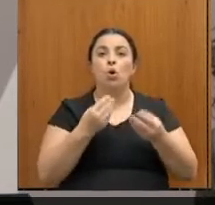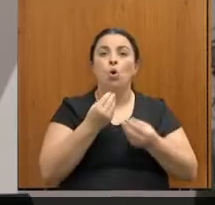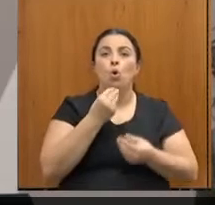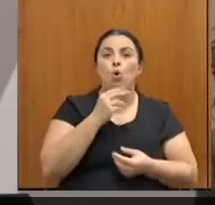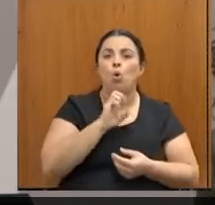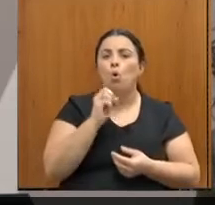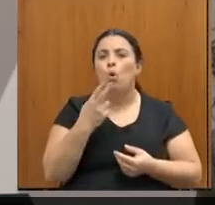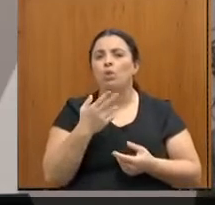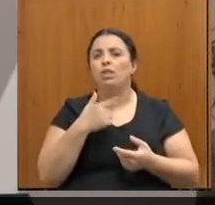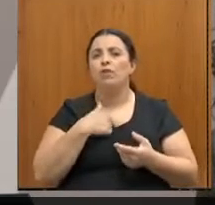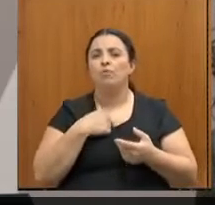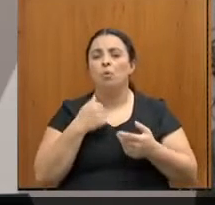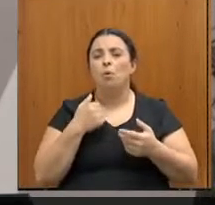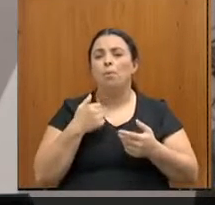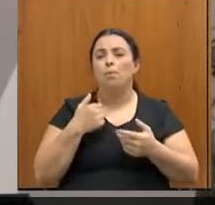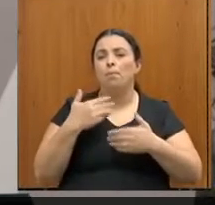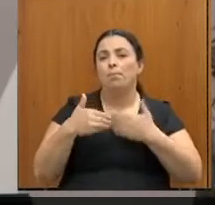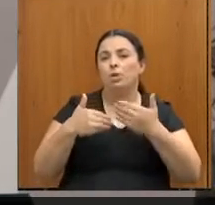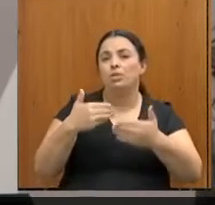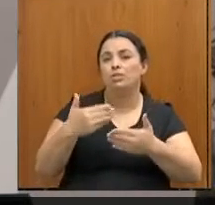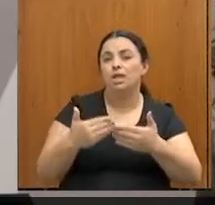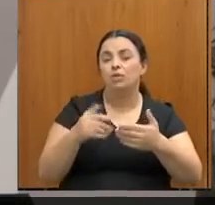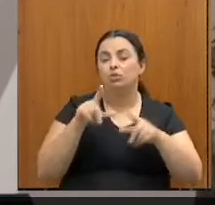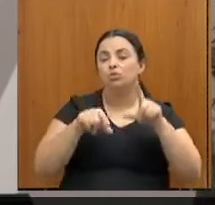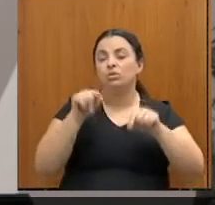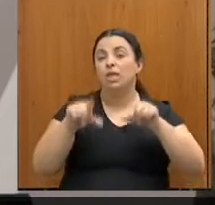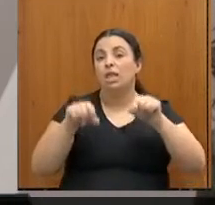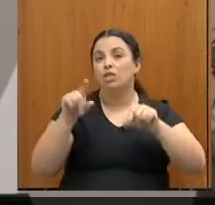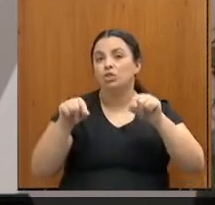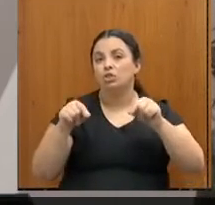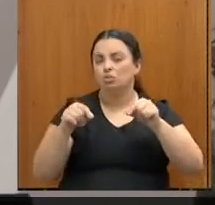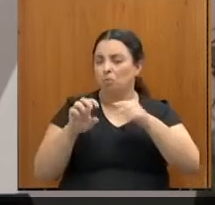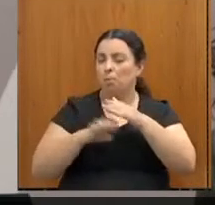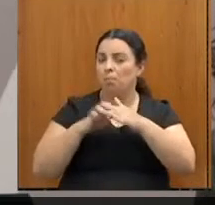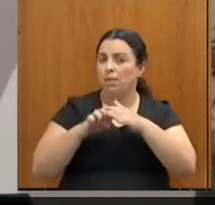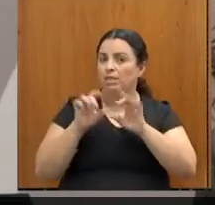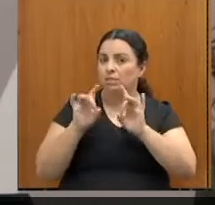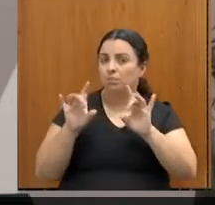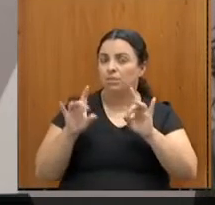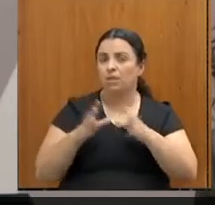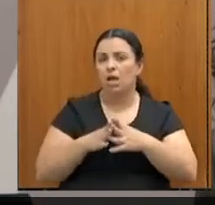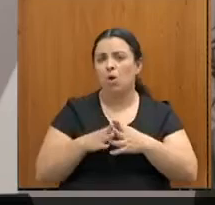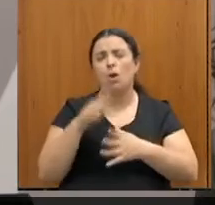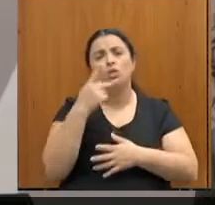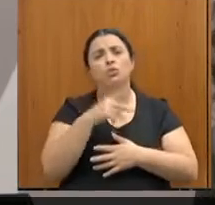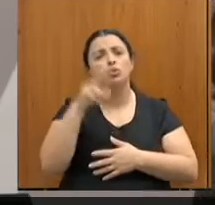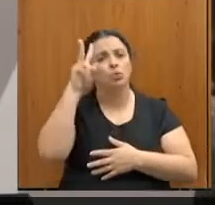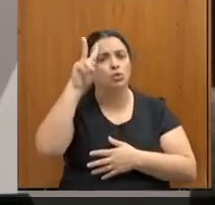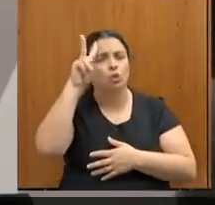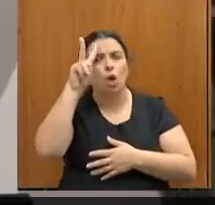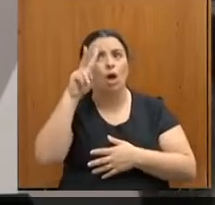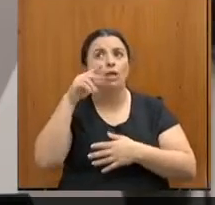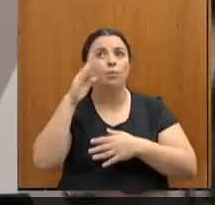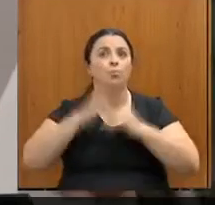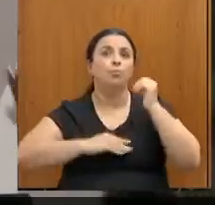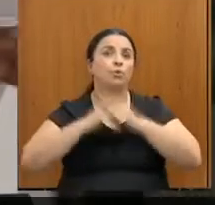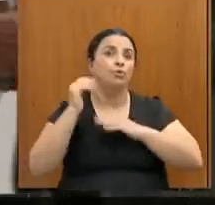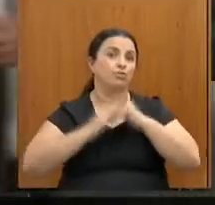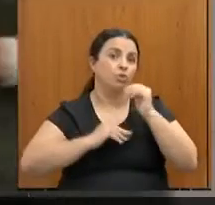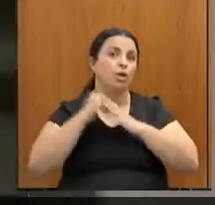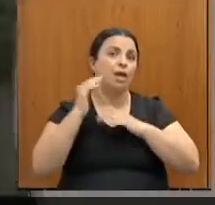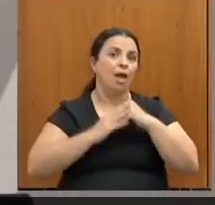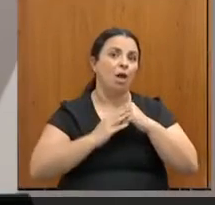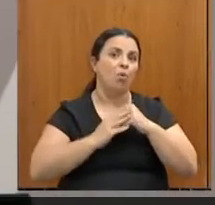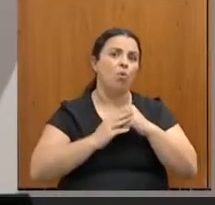de uma empresa se eu falasse para os mineiros por representando do mineiro a sua história como profissional